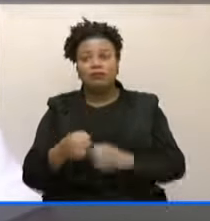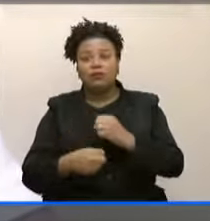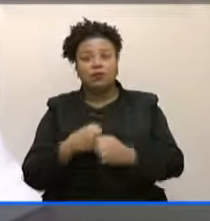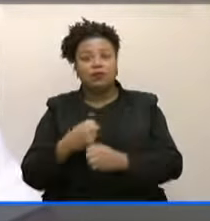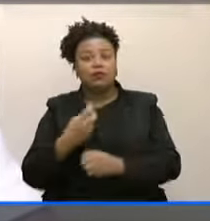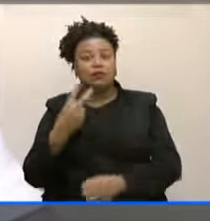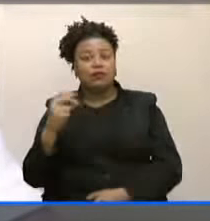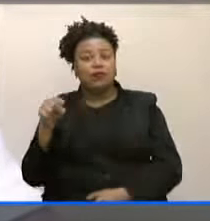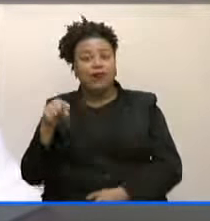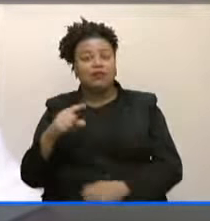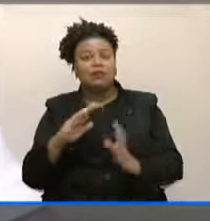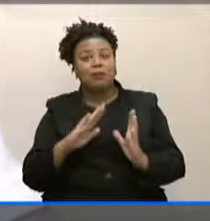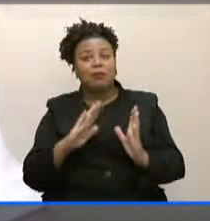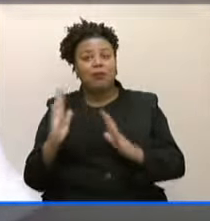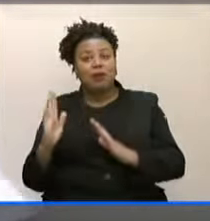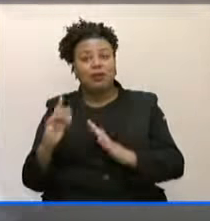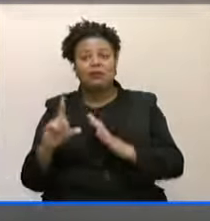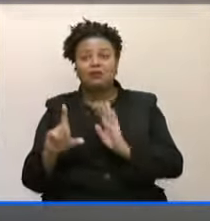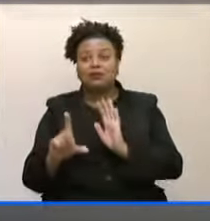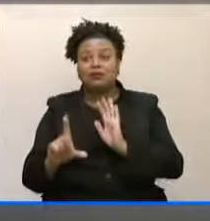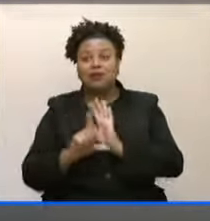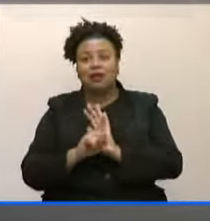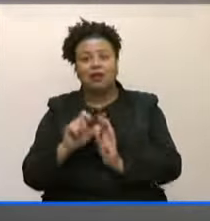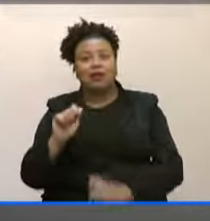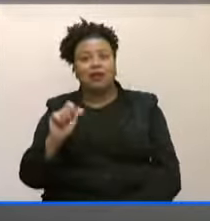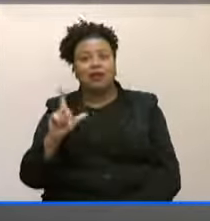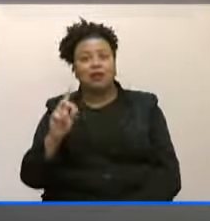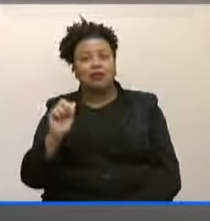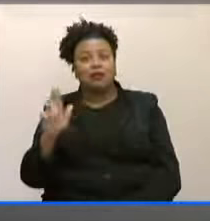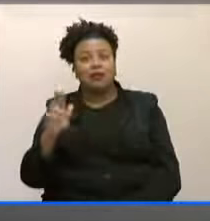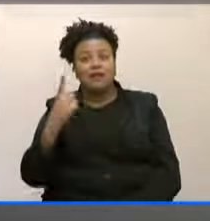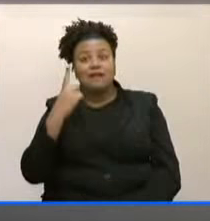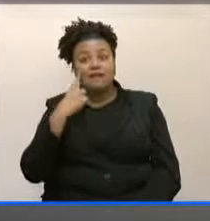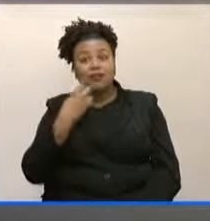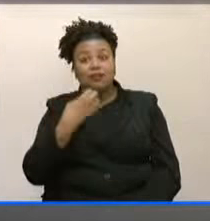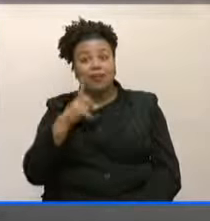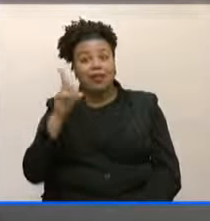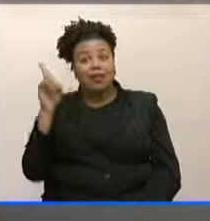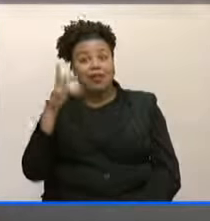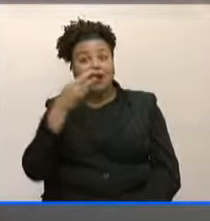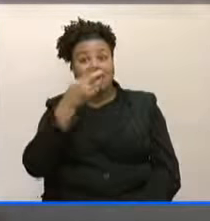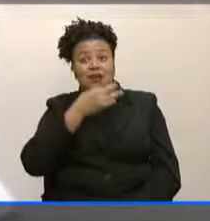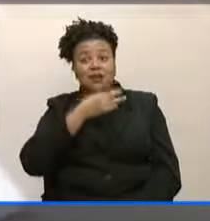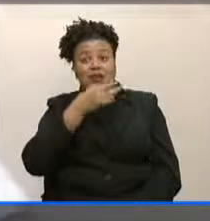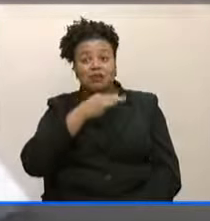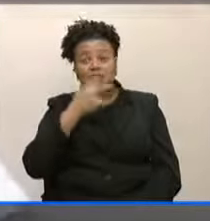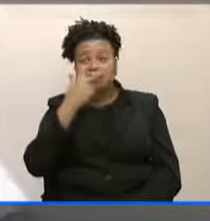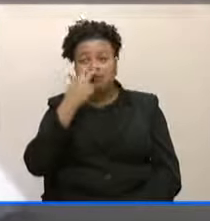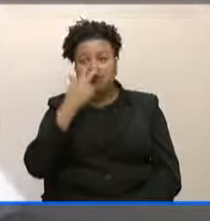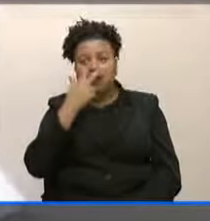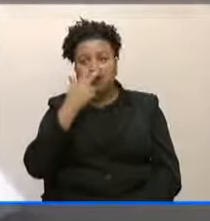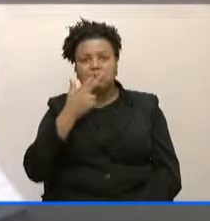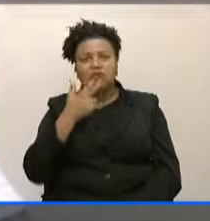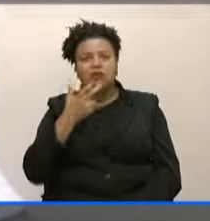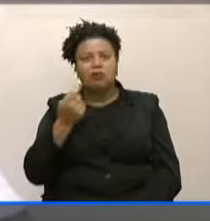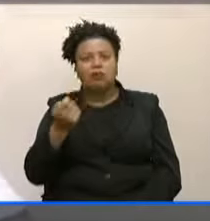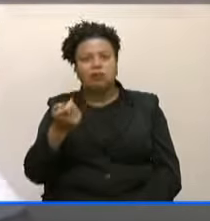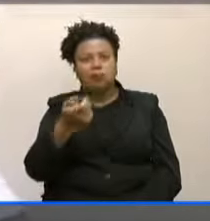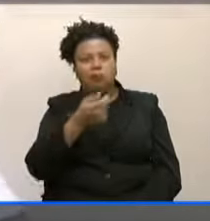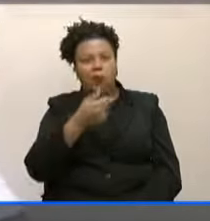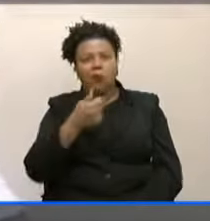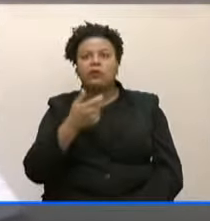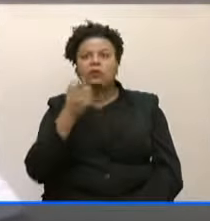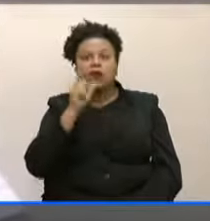4078-2020, esta prorrogação. Né? Porque, veja bem, em Caxias do Sul, me parece que foram 3 milhões e poucos pela